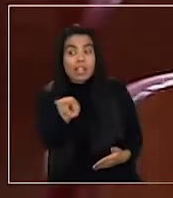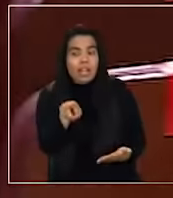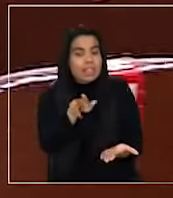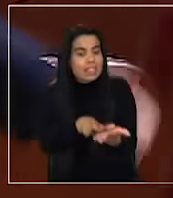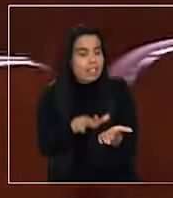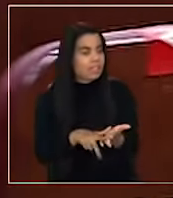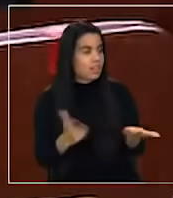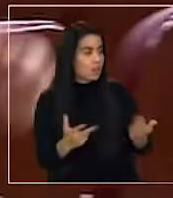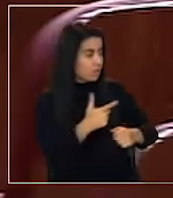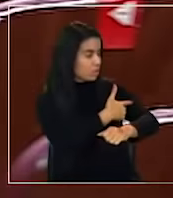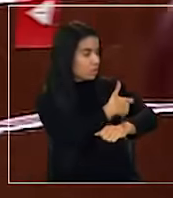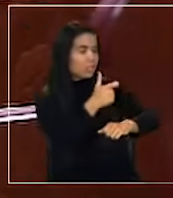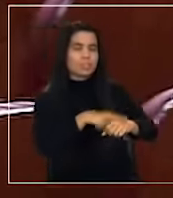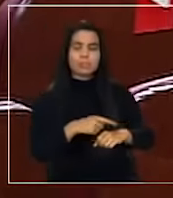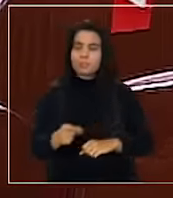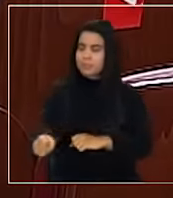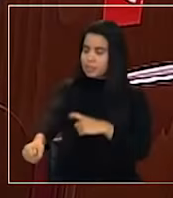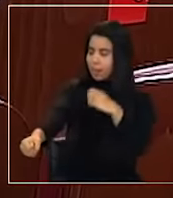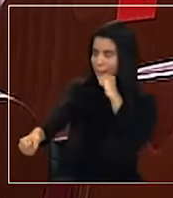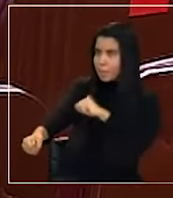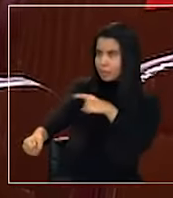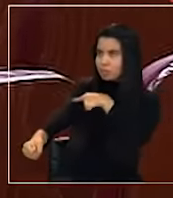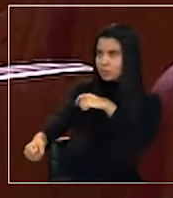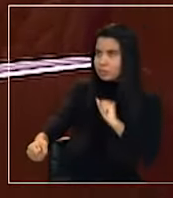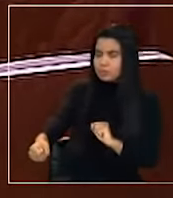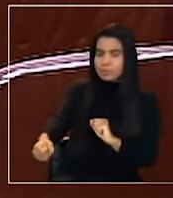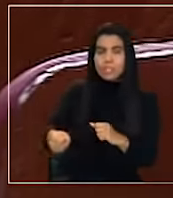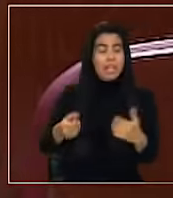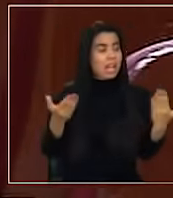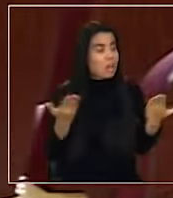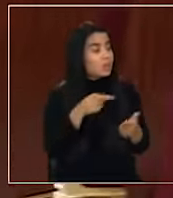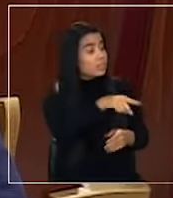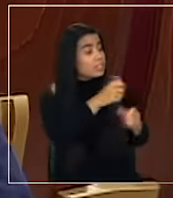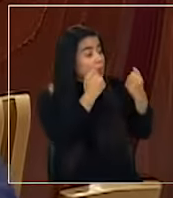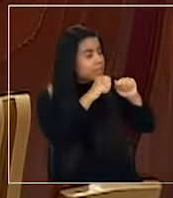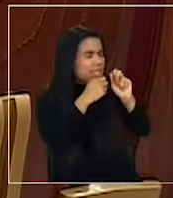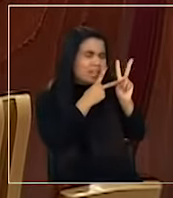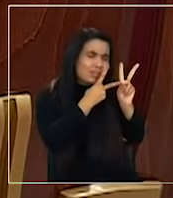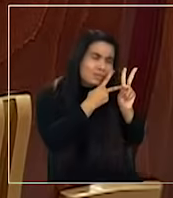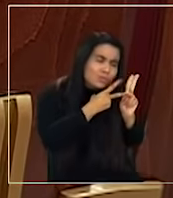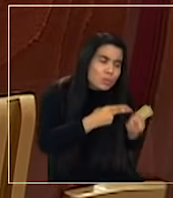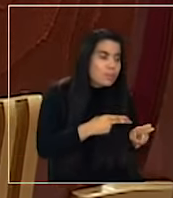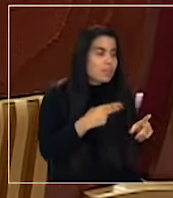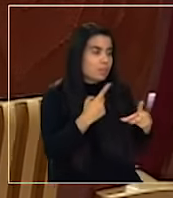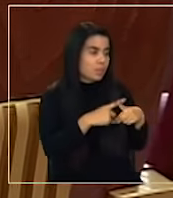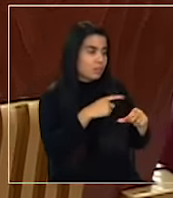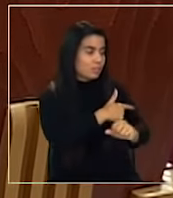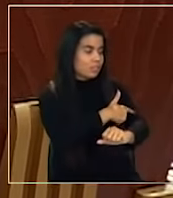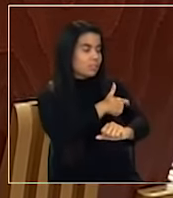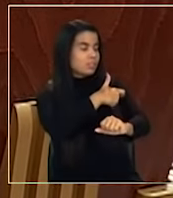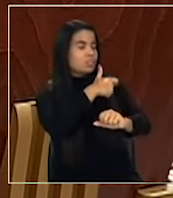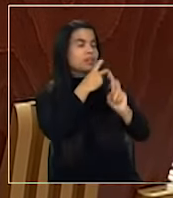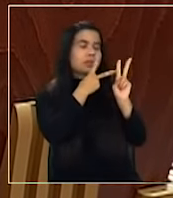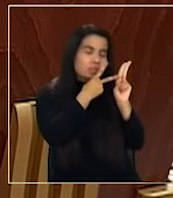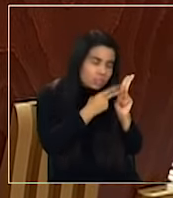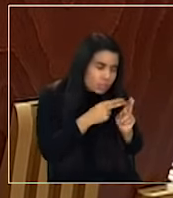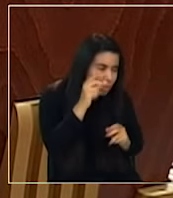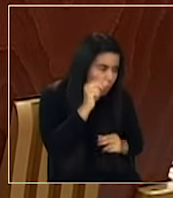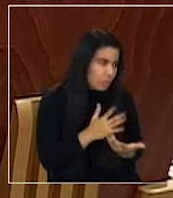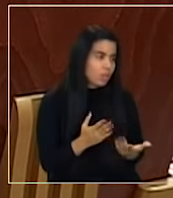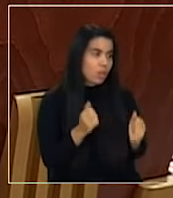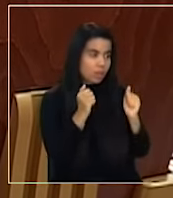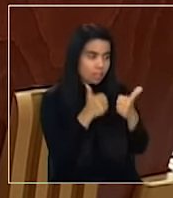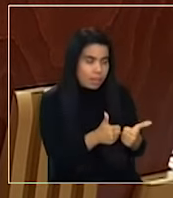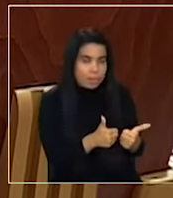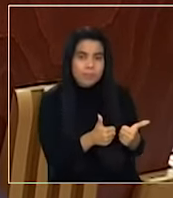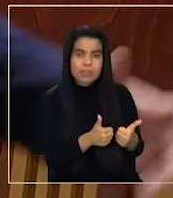essa injeção, você estende o braço. Ele fala, agora eu vou botar você para dormir, vou te dar uma anestesia e vou fazer o